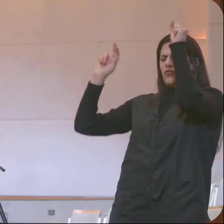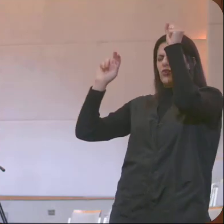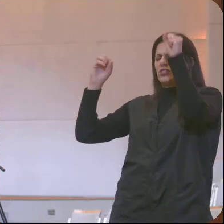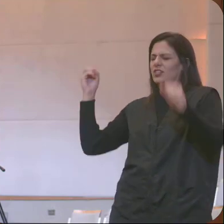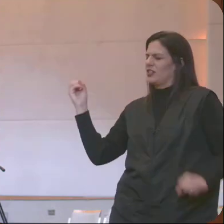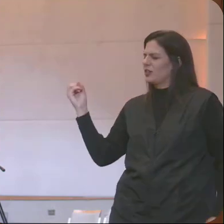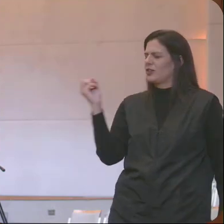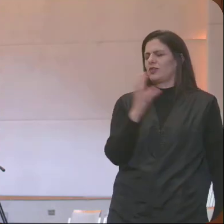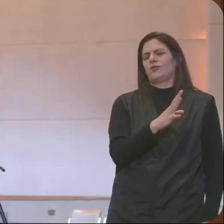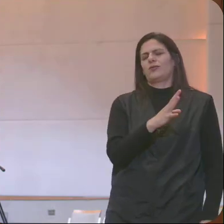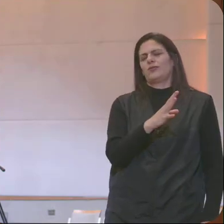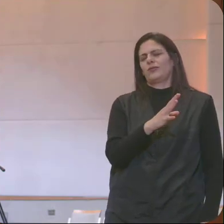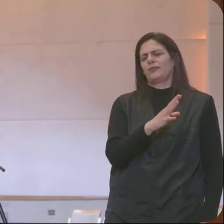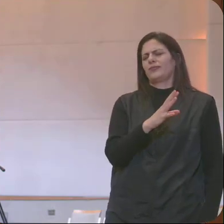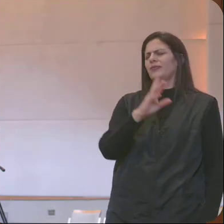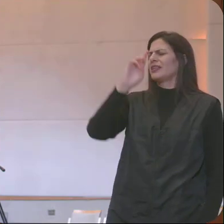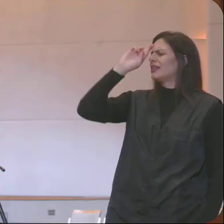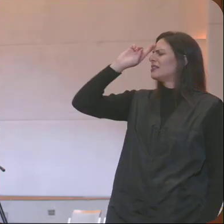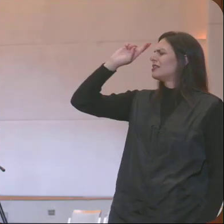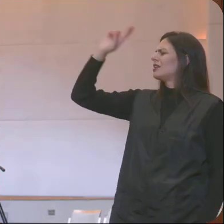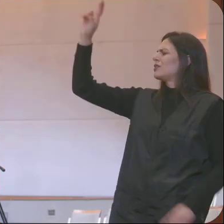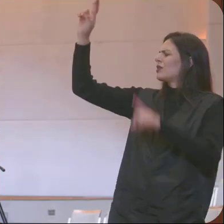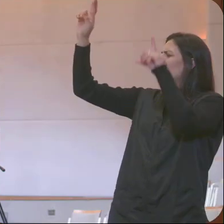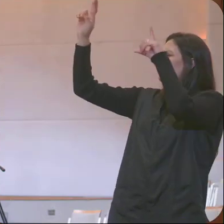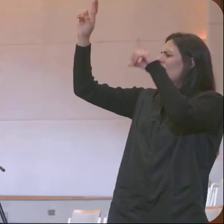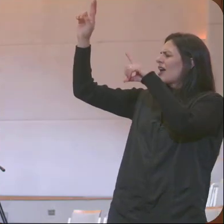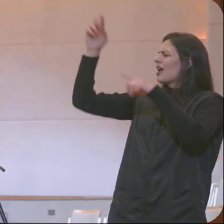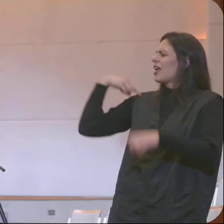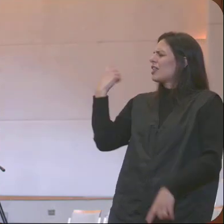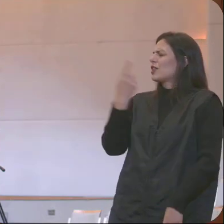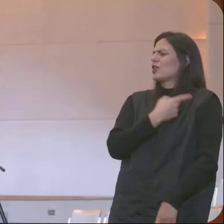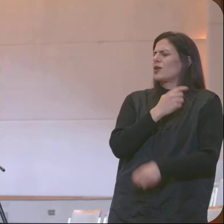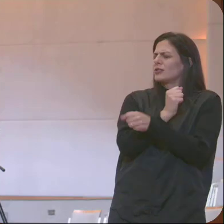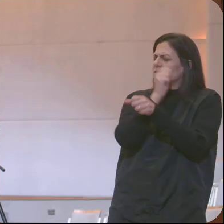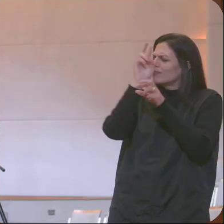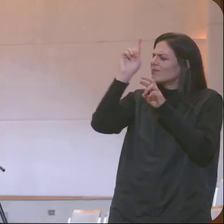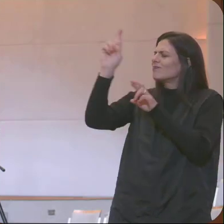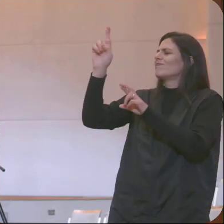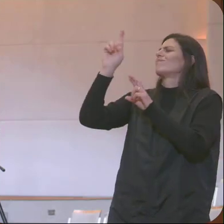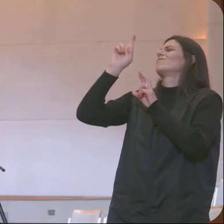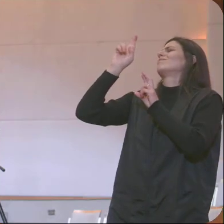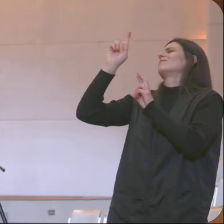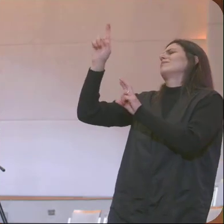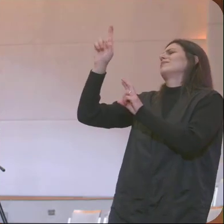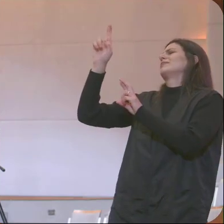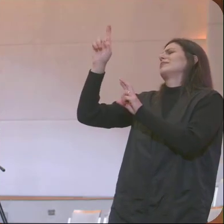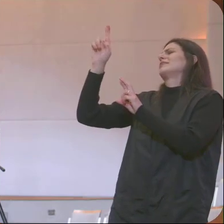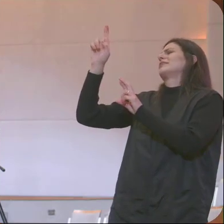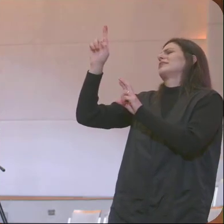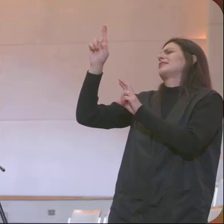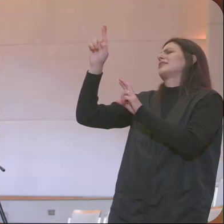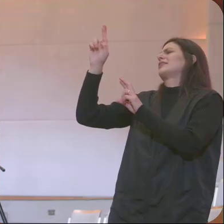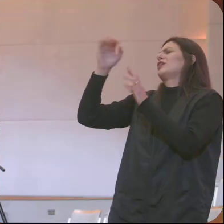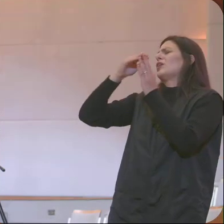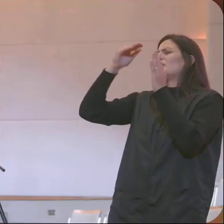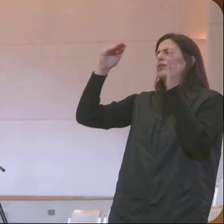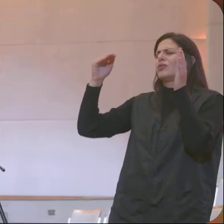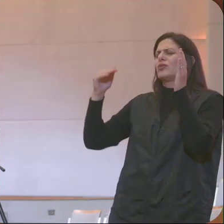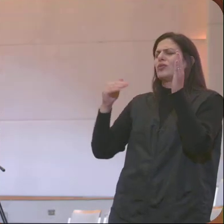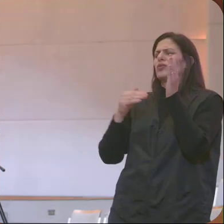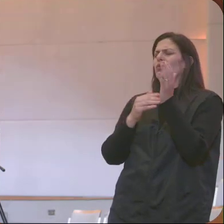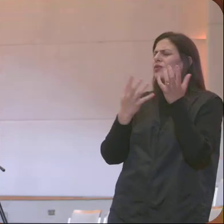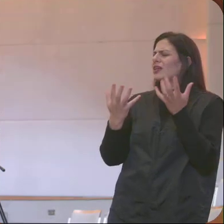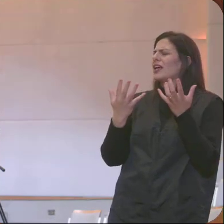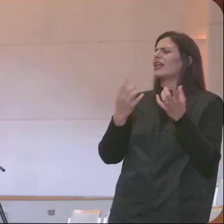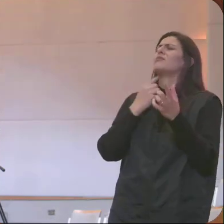Senhor. Tu és a nossa esperança. É em ti que nós colocamos, Senhor, tudo que desejamos,